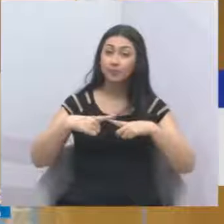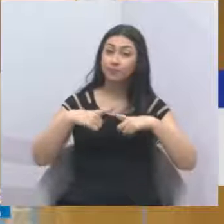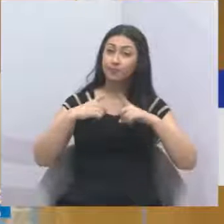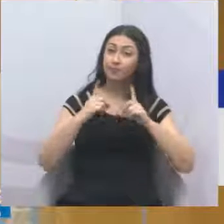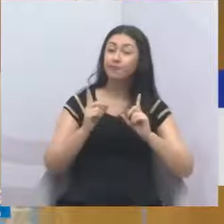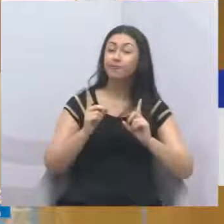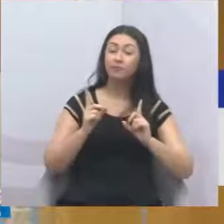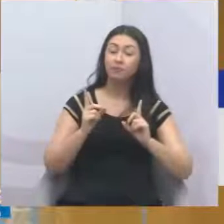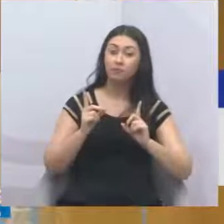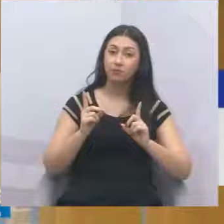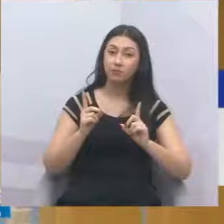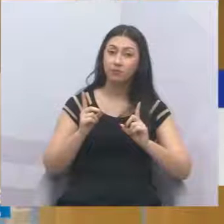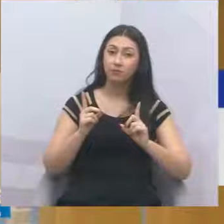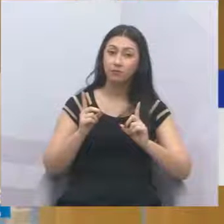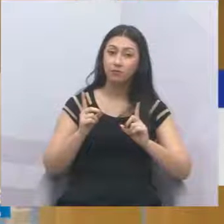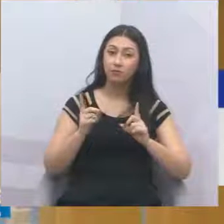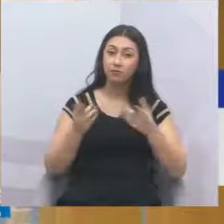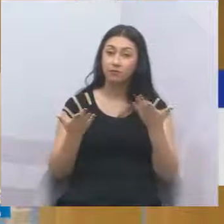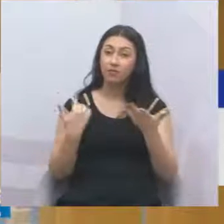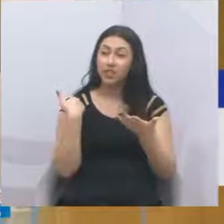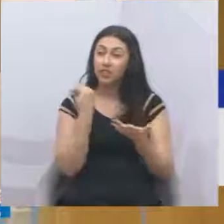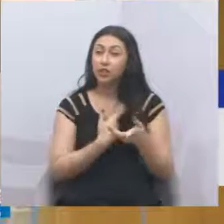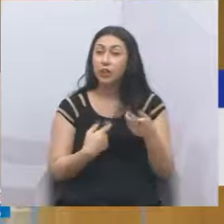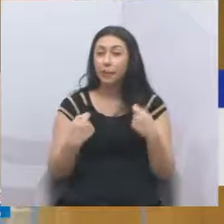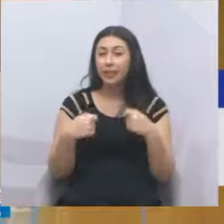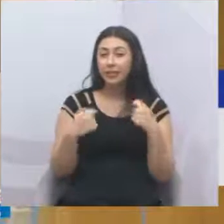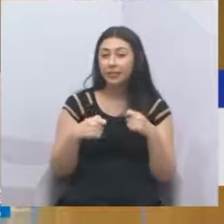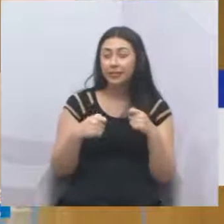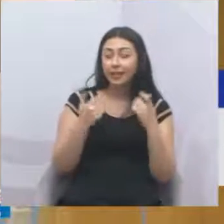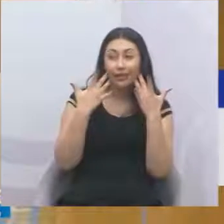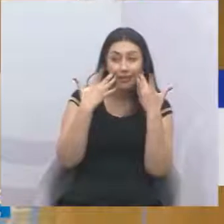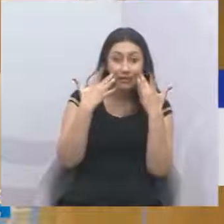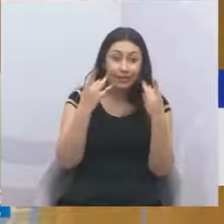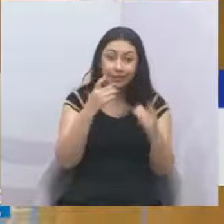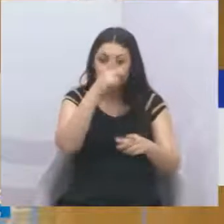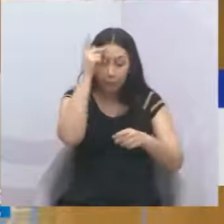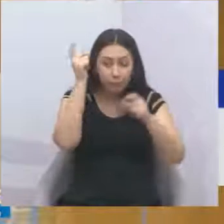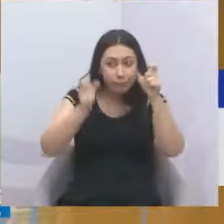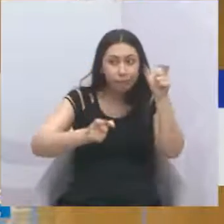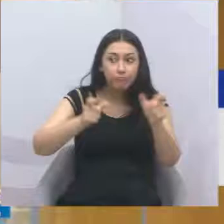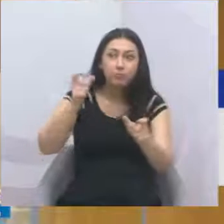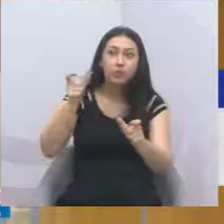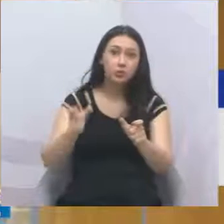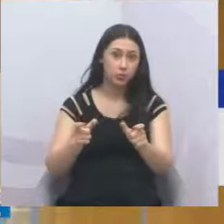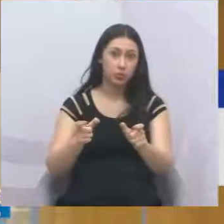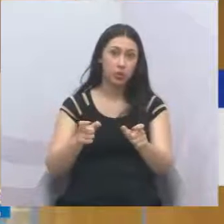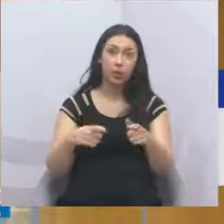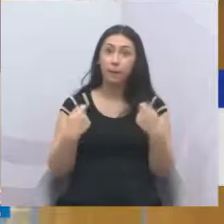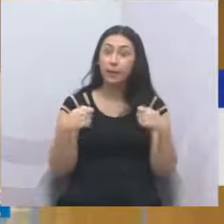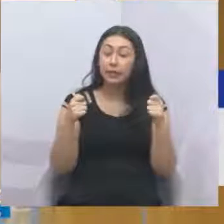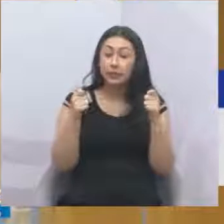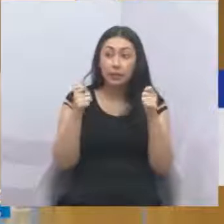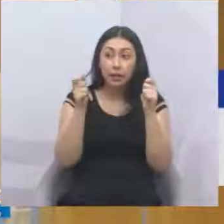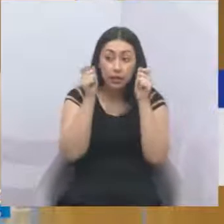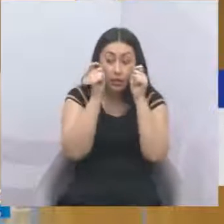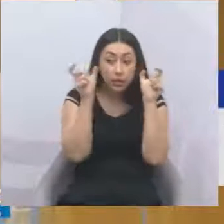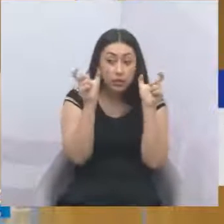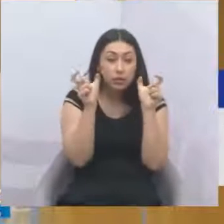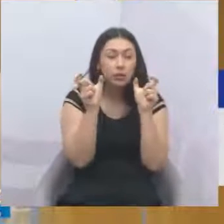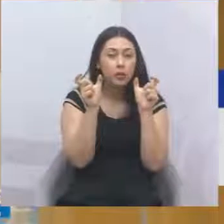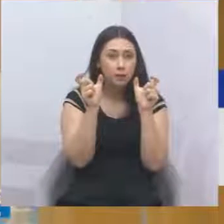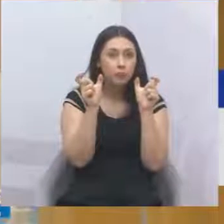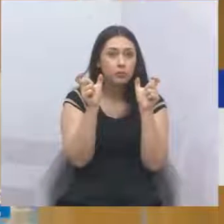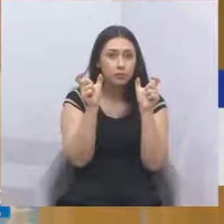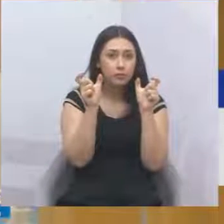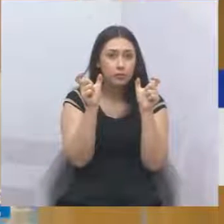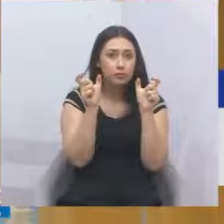Mas a gente tem que ouvir as pessoas, a gente tem que estar com os ouvidos abertos, com